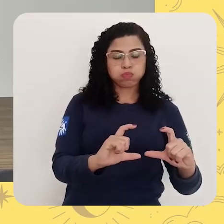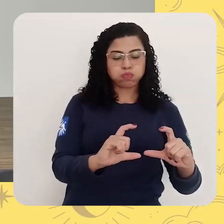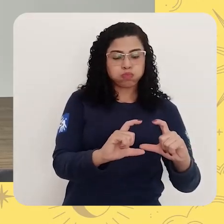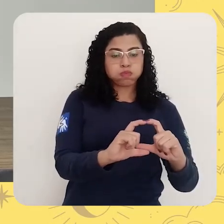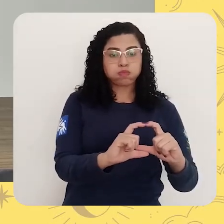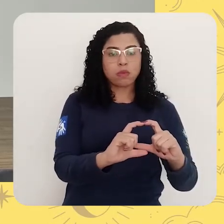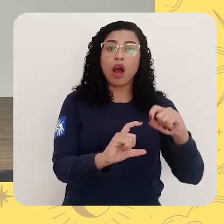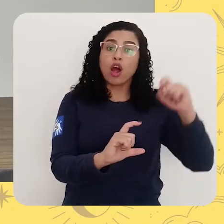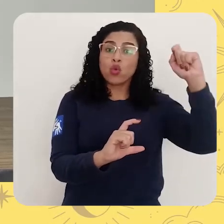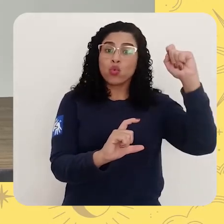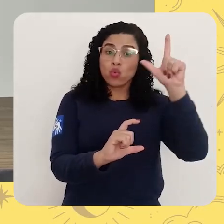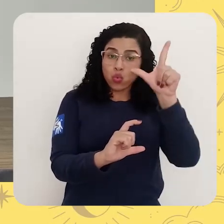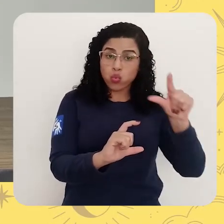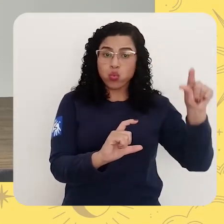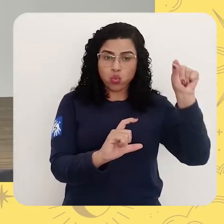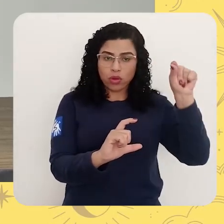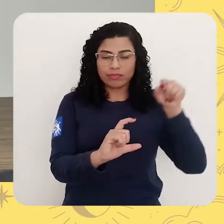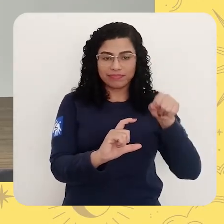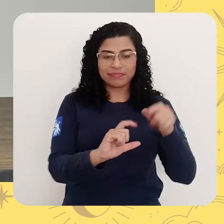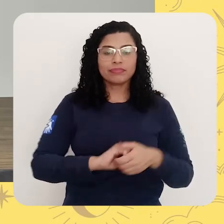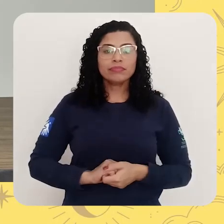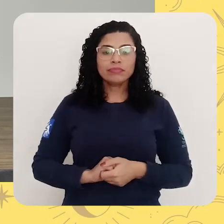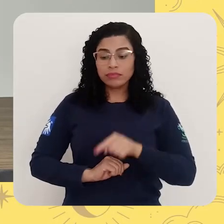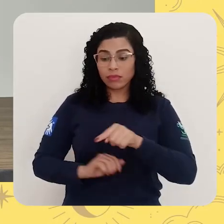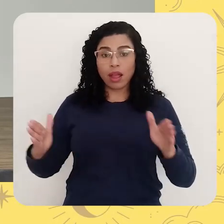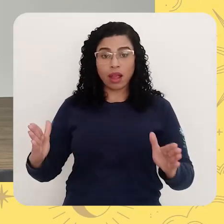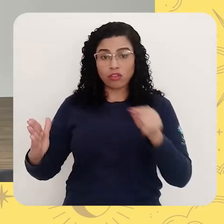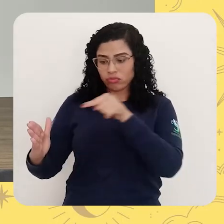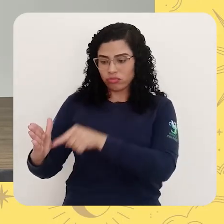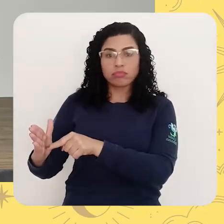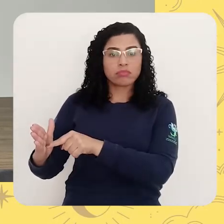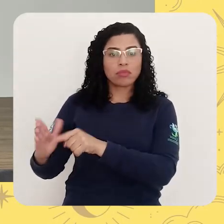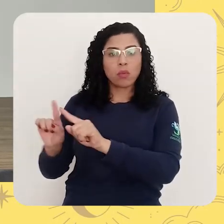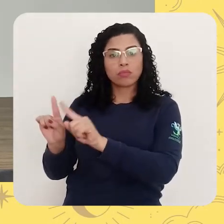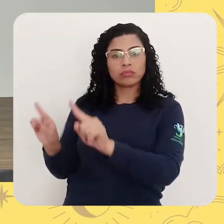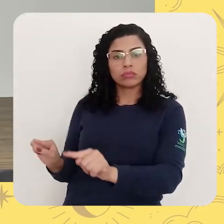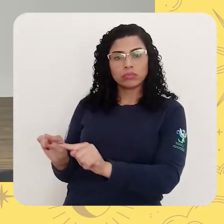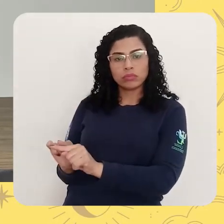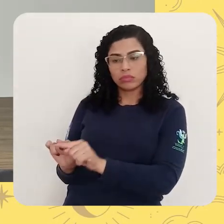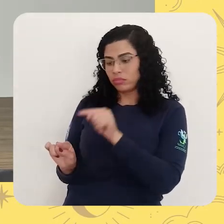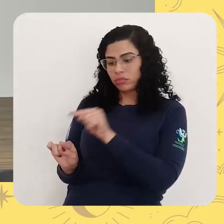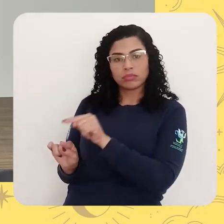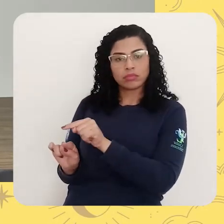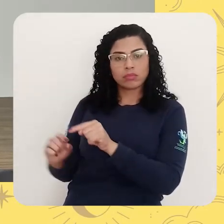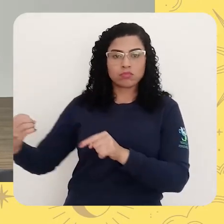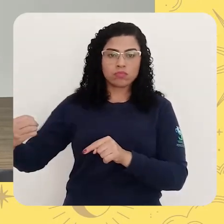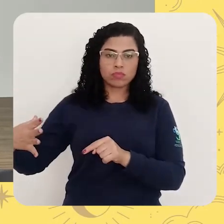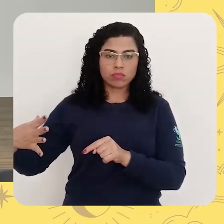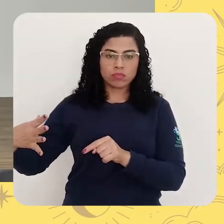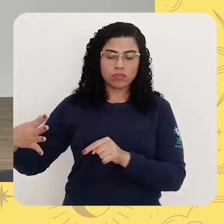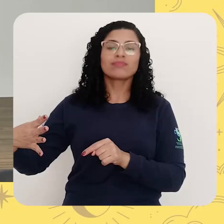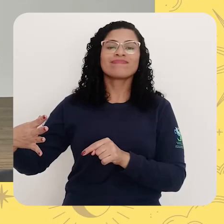outra menor que representa a Lua. Aqui na caixa, eu fiz um buraquinho. Que é por onde vai passar a luz da lanterna ou do